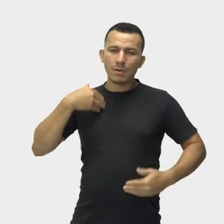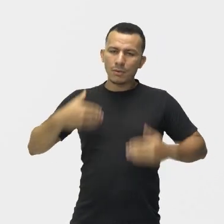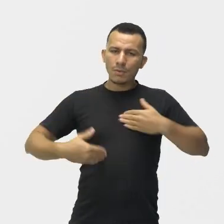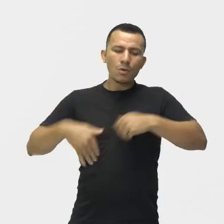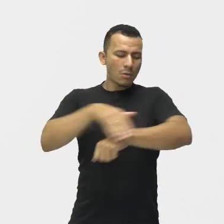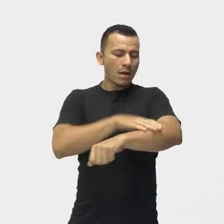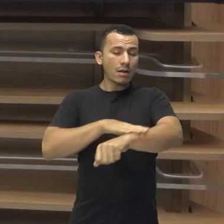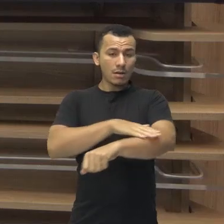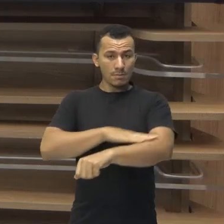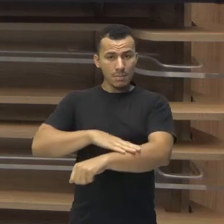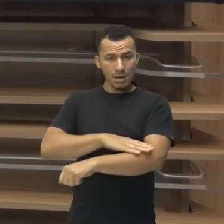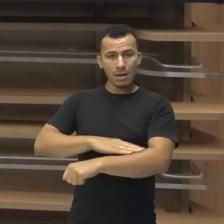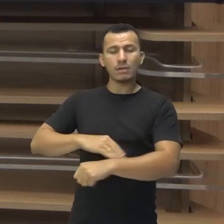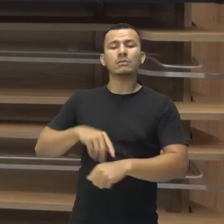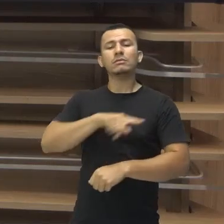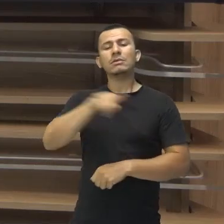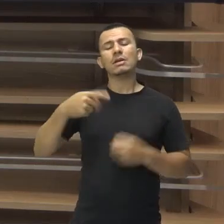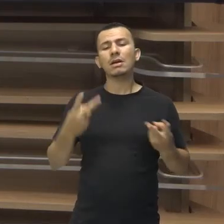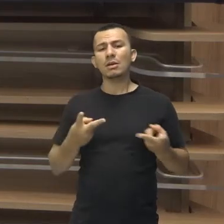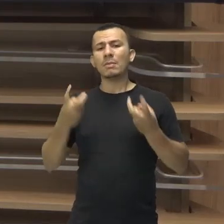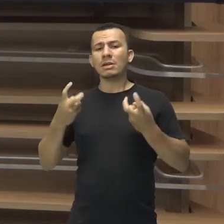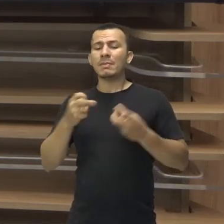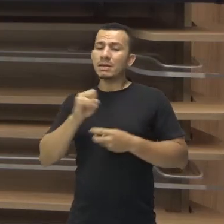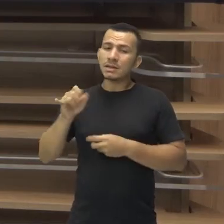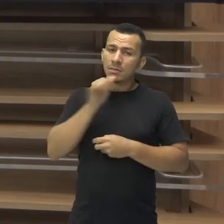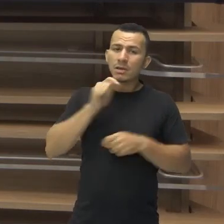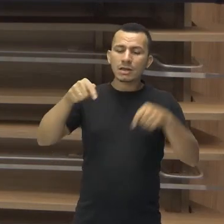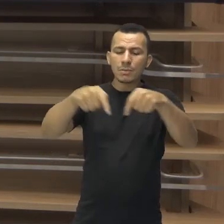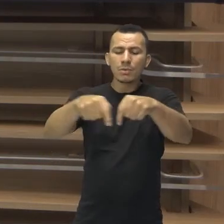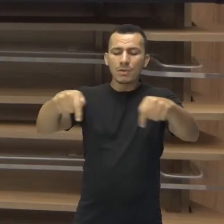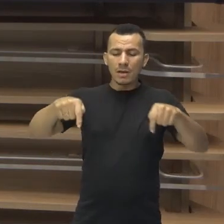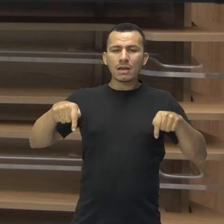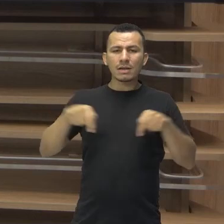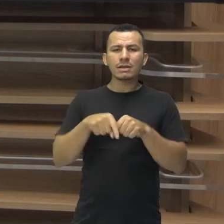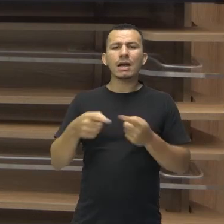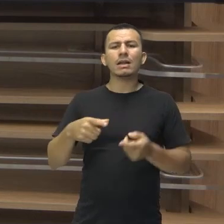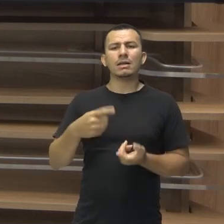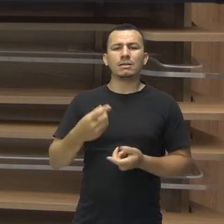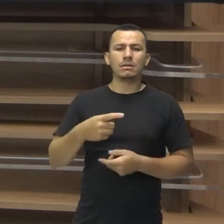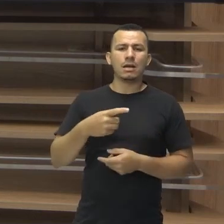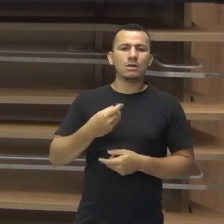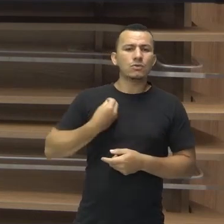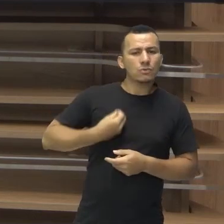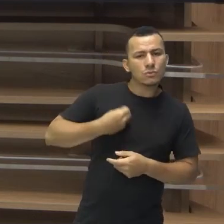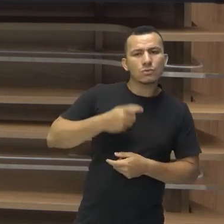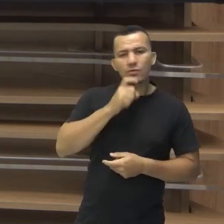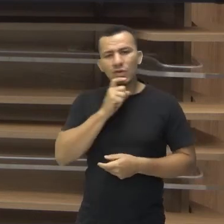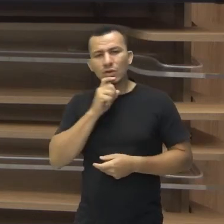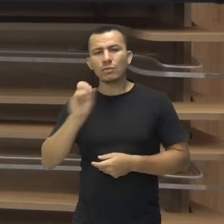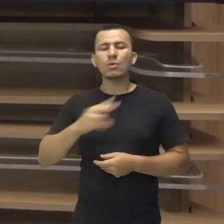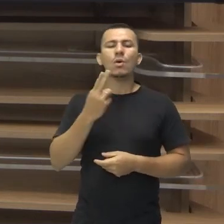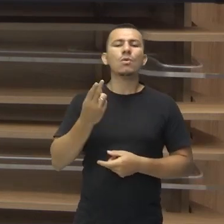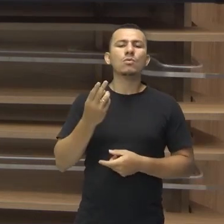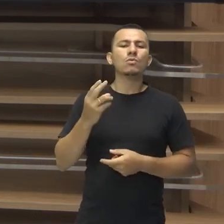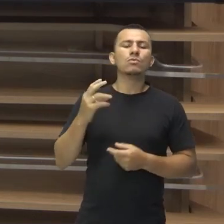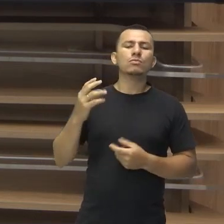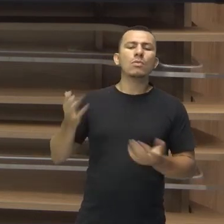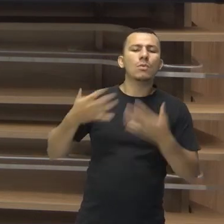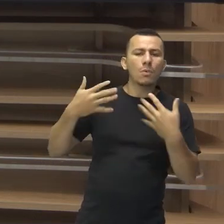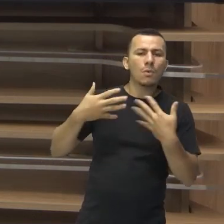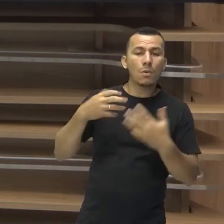Onde você vai perceber se na sala que você está frio, por exemplo, né? E você vai sentir ali na sua